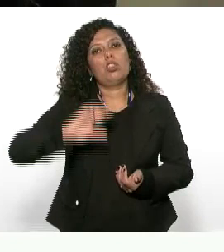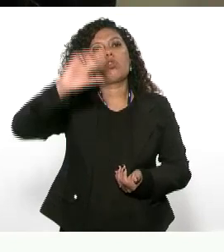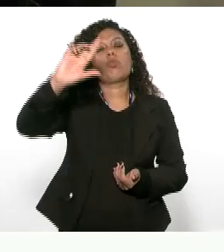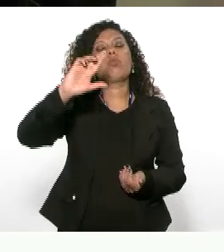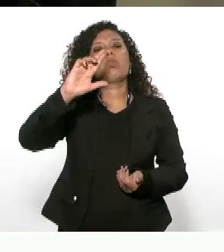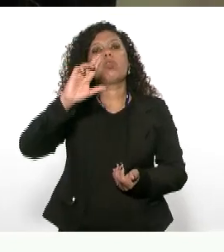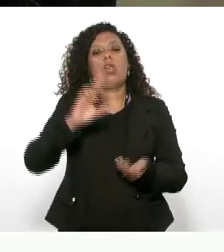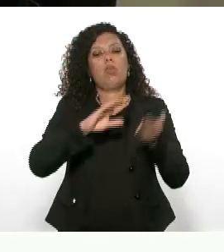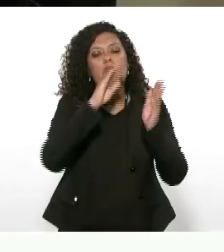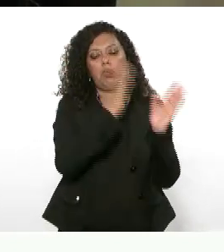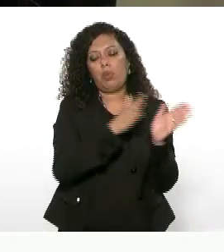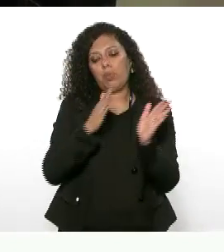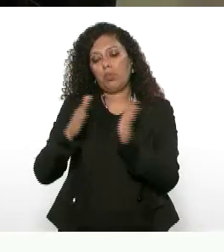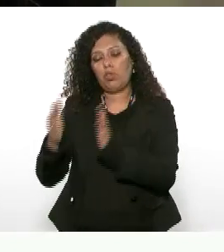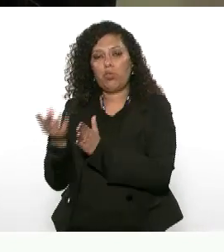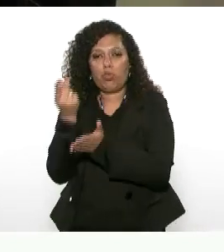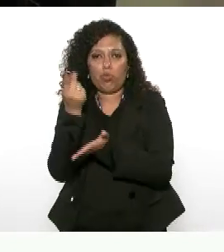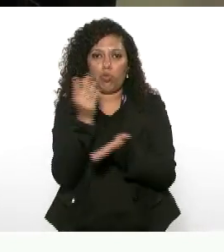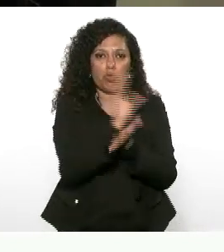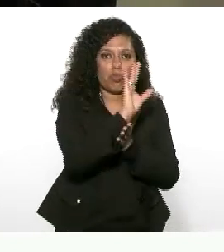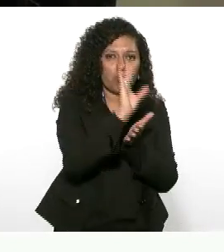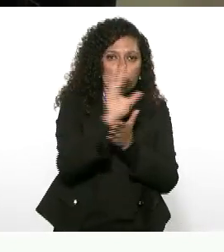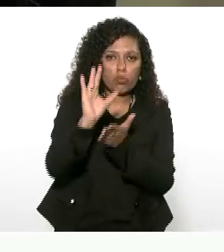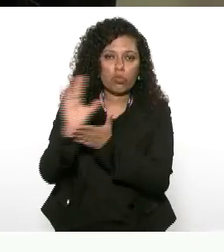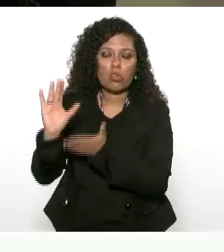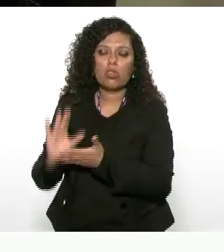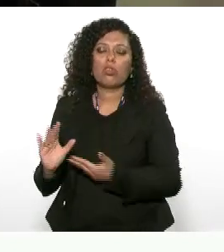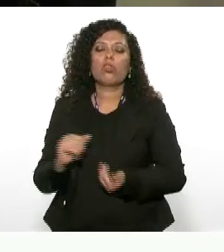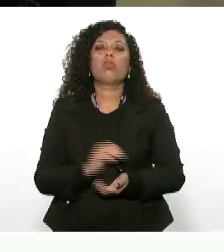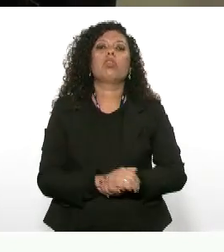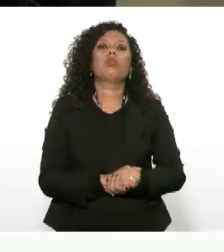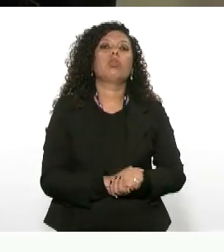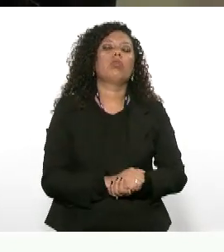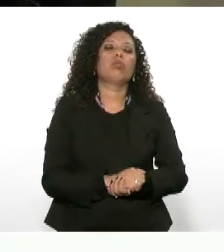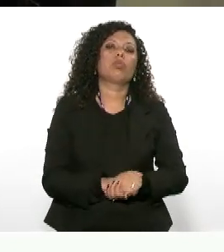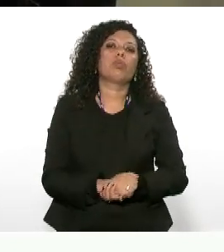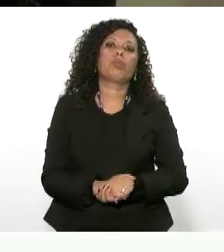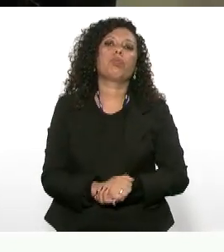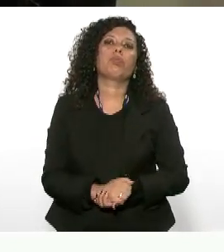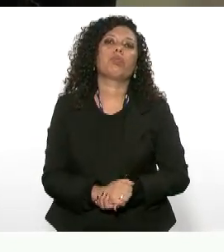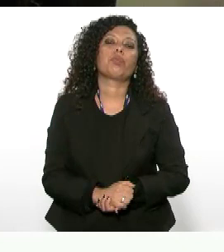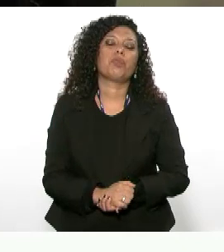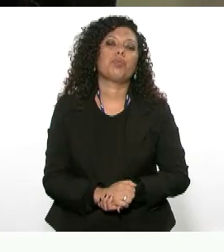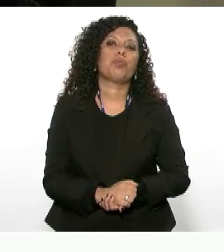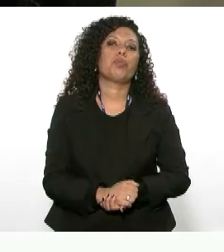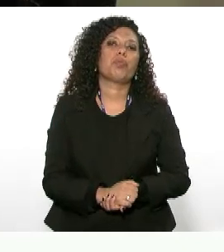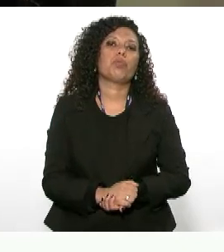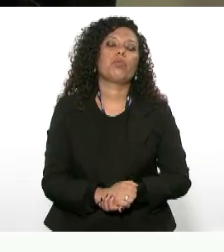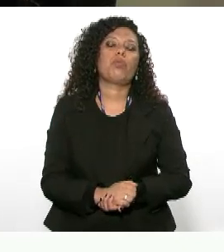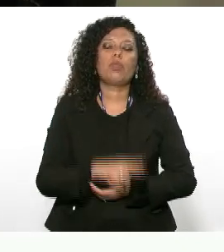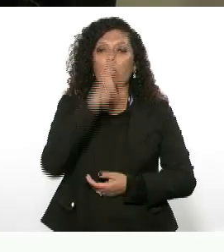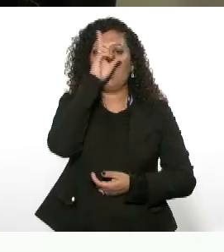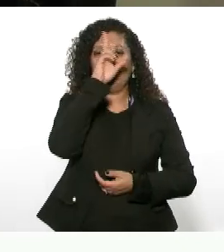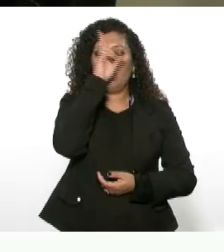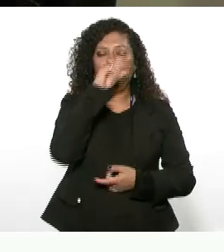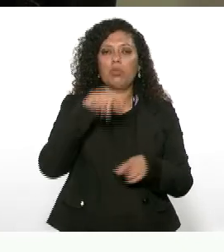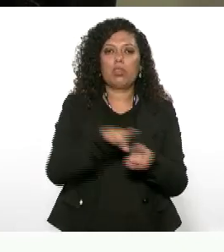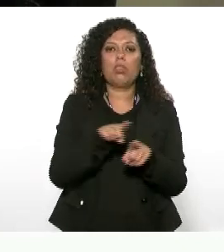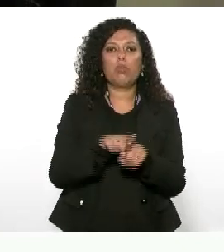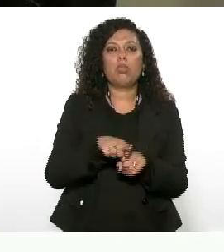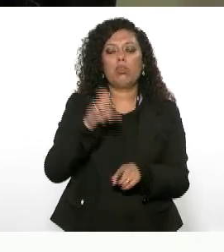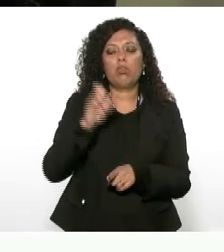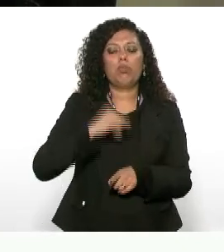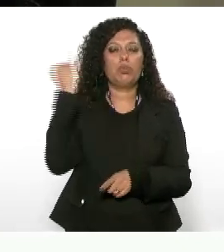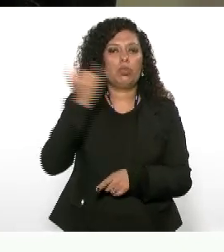a tramitação do repasse do fundo a fundo. Então, lembro também, acho que é importante